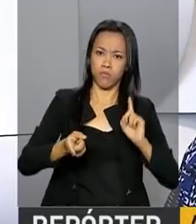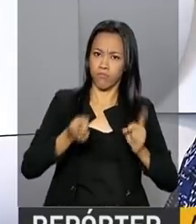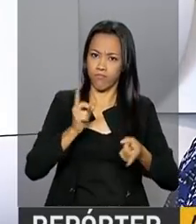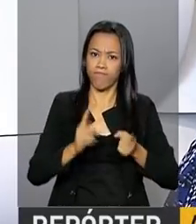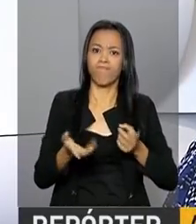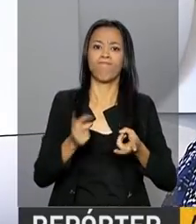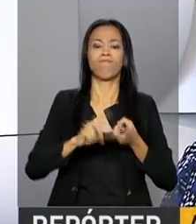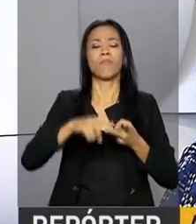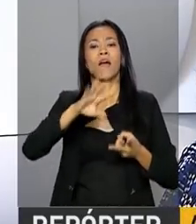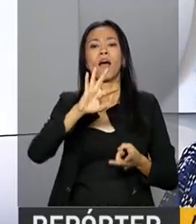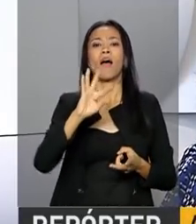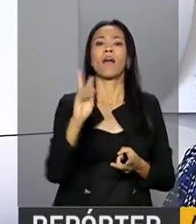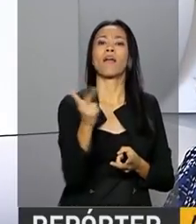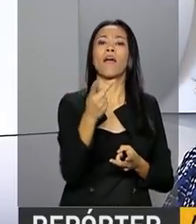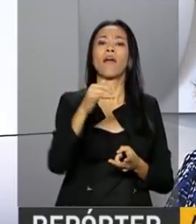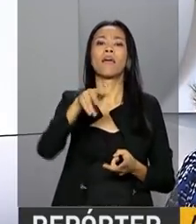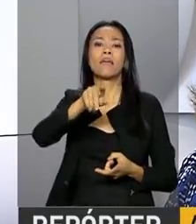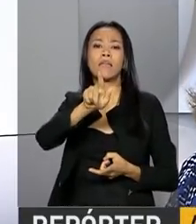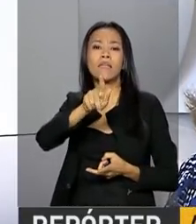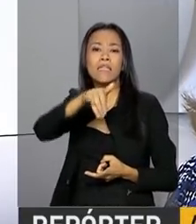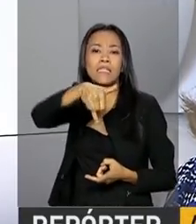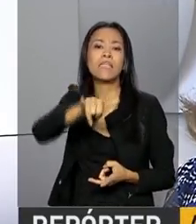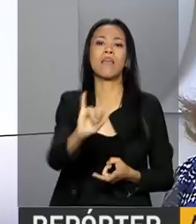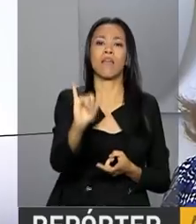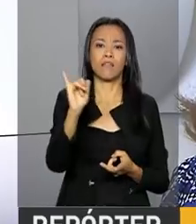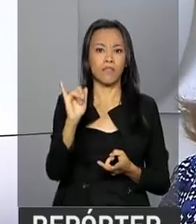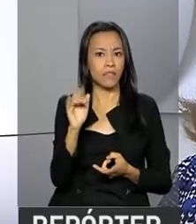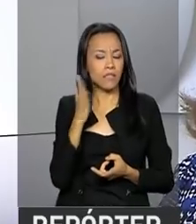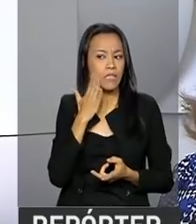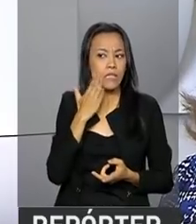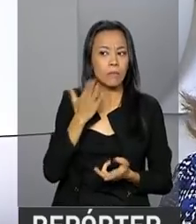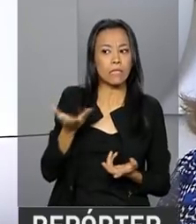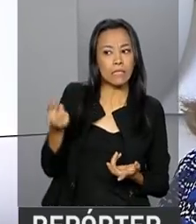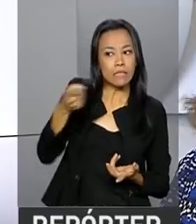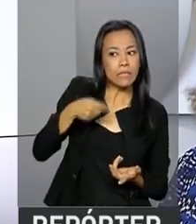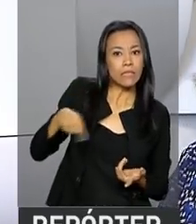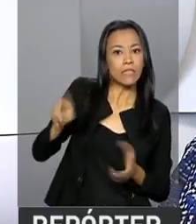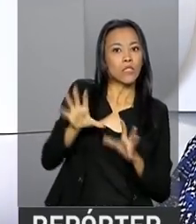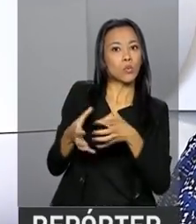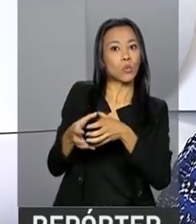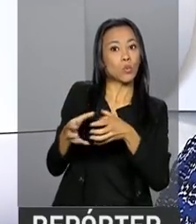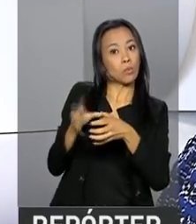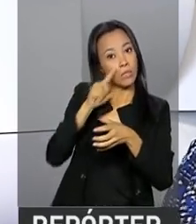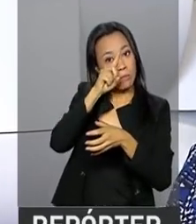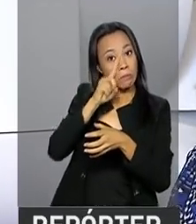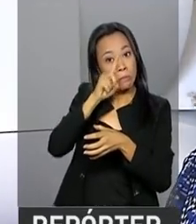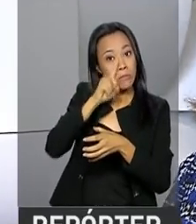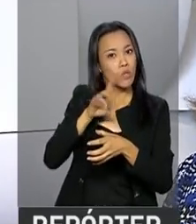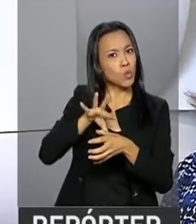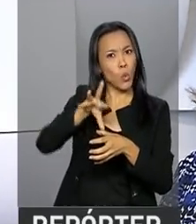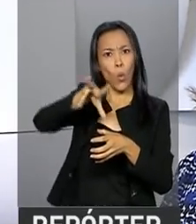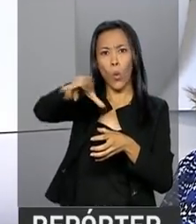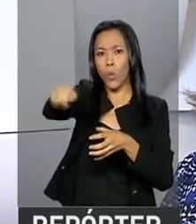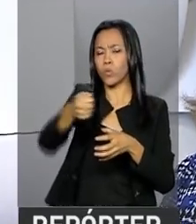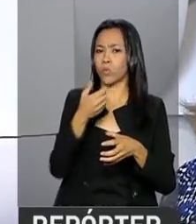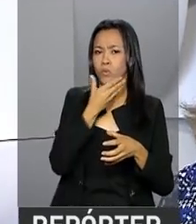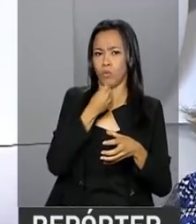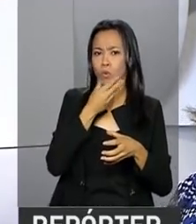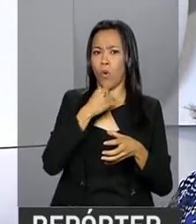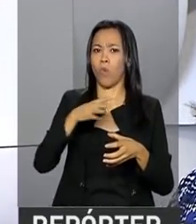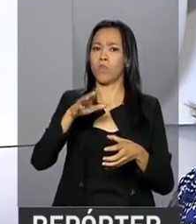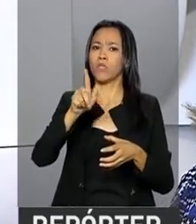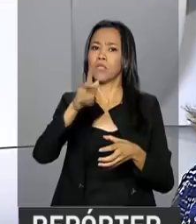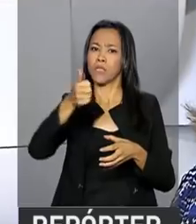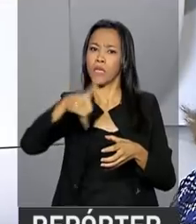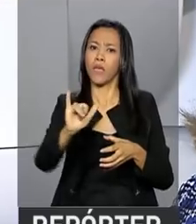hsh e gays aí também nós temos que avaliar que não é todas as pessoas em todos os homens gays e hsh